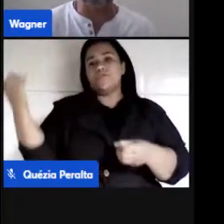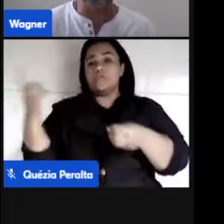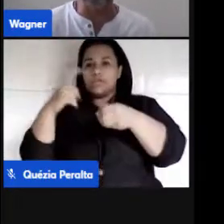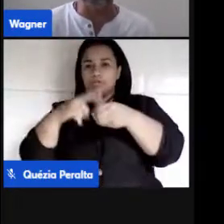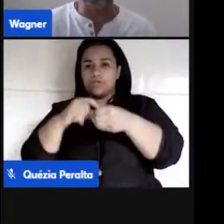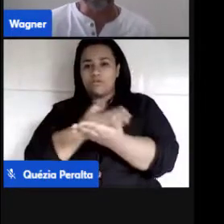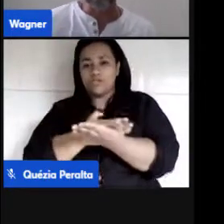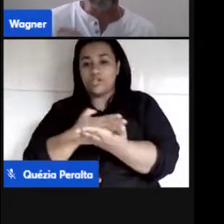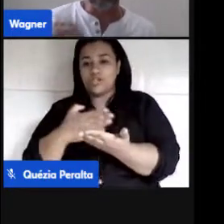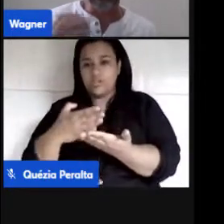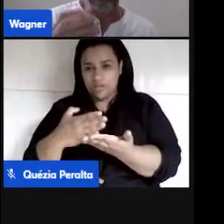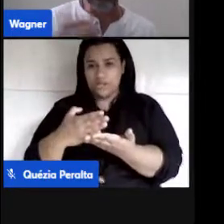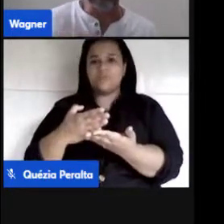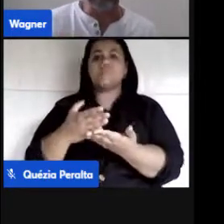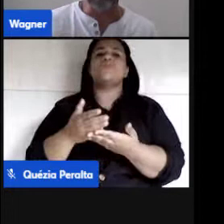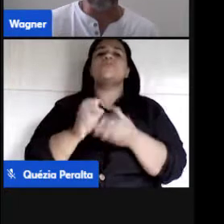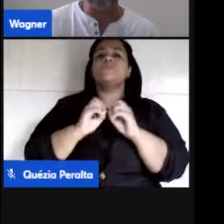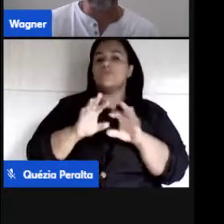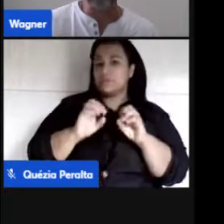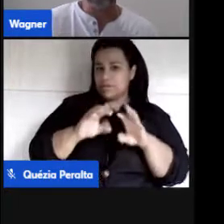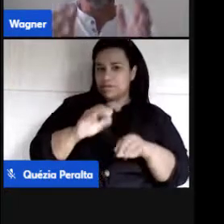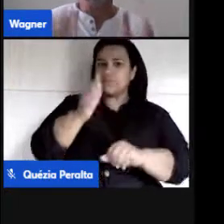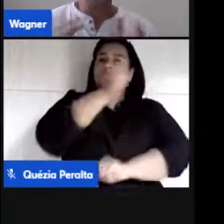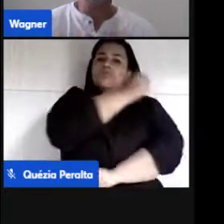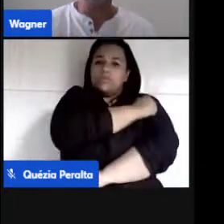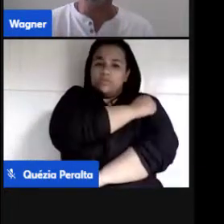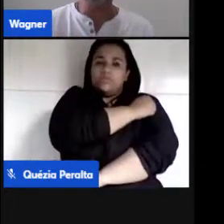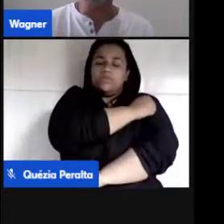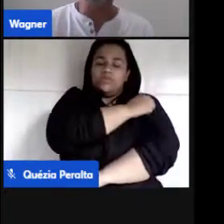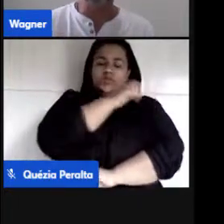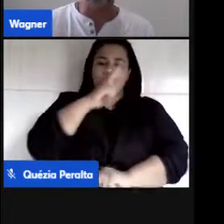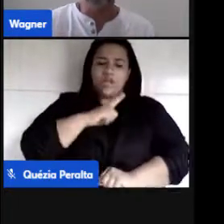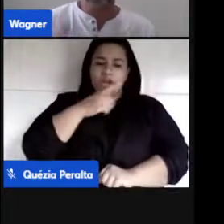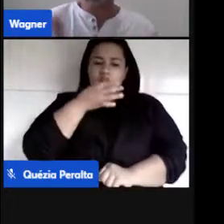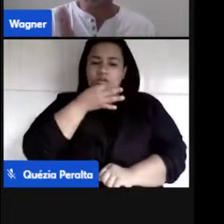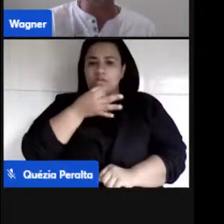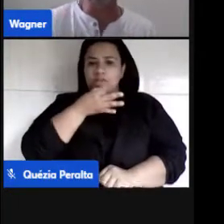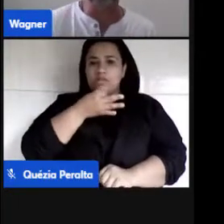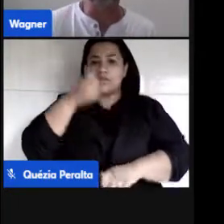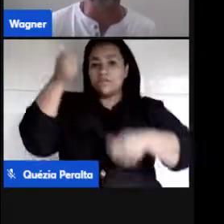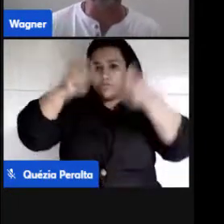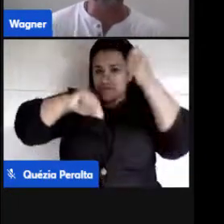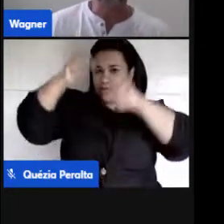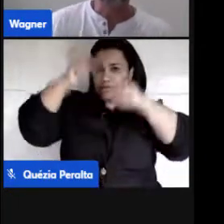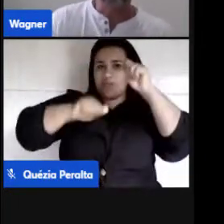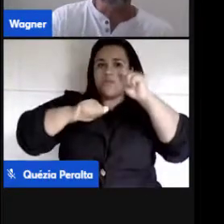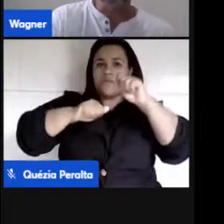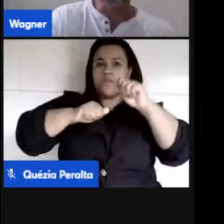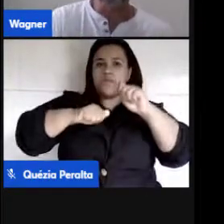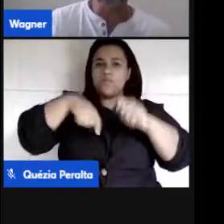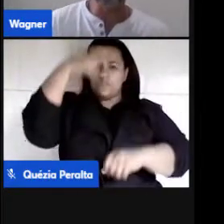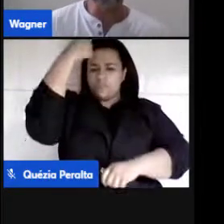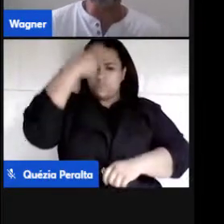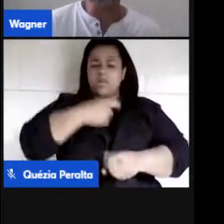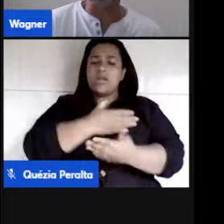já pode ter, com seus critérios de avaliação, já um diagnóstico inicial. E aqui, como sugestão, colocamos legendas,